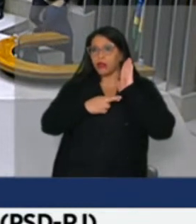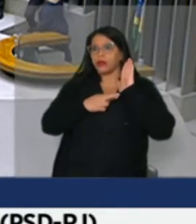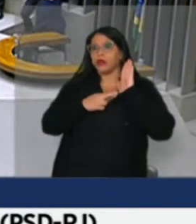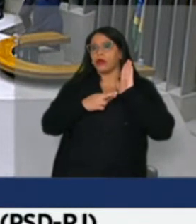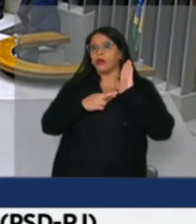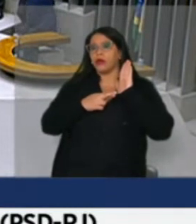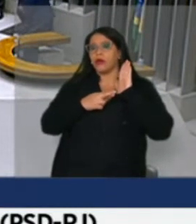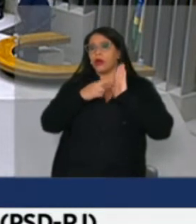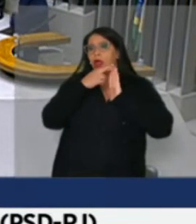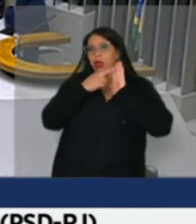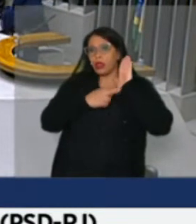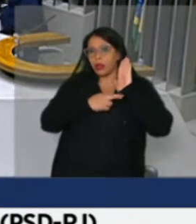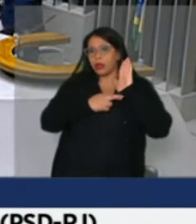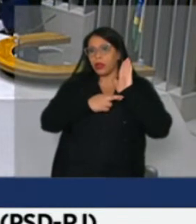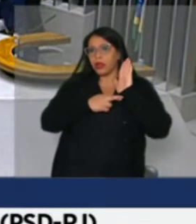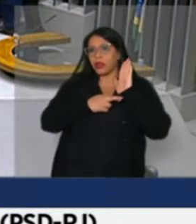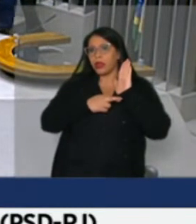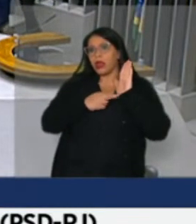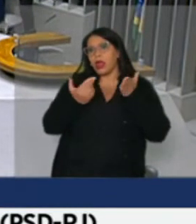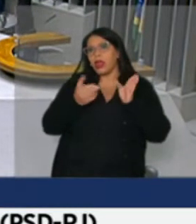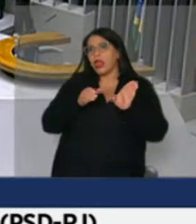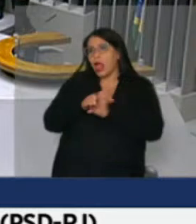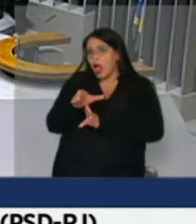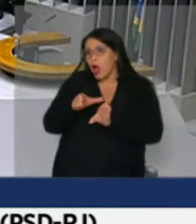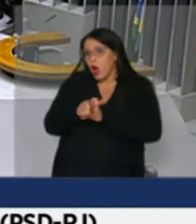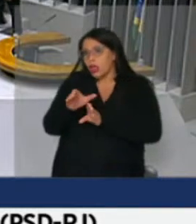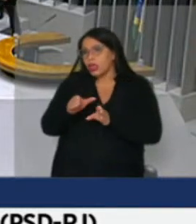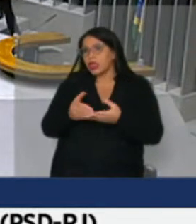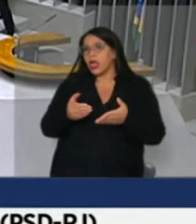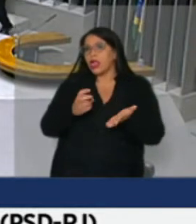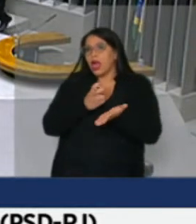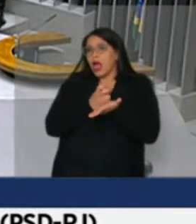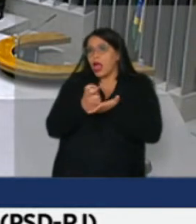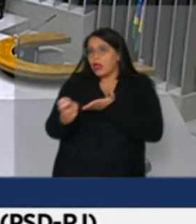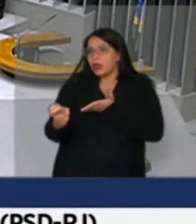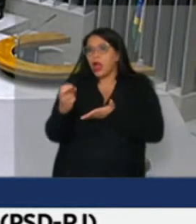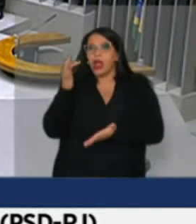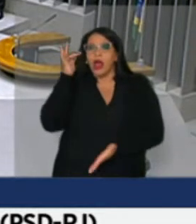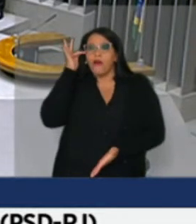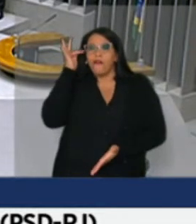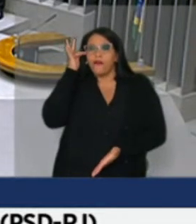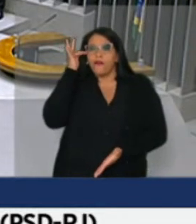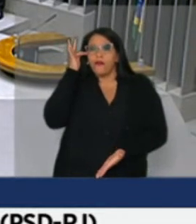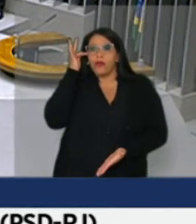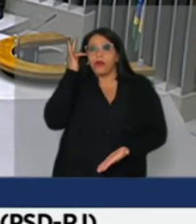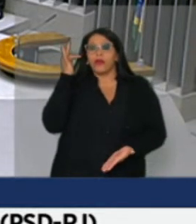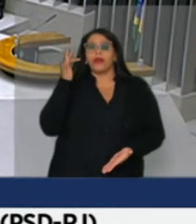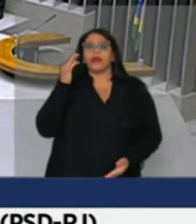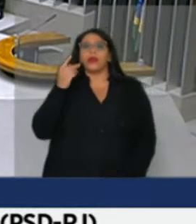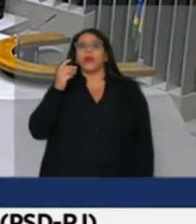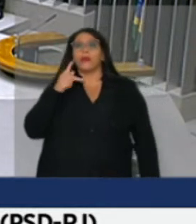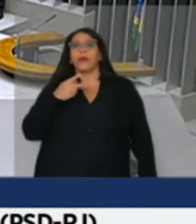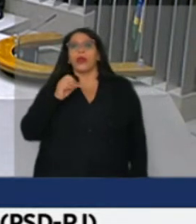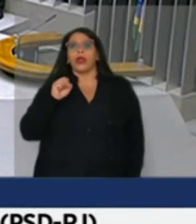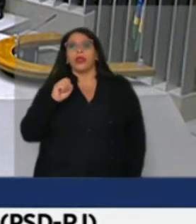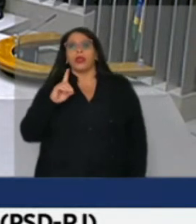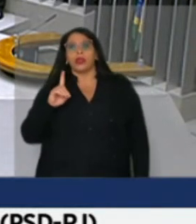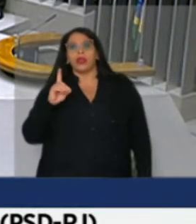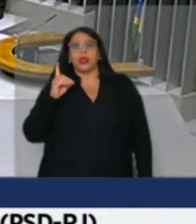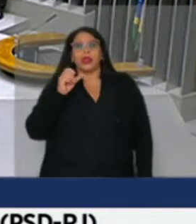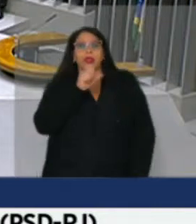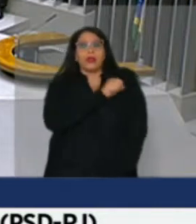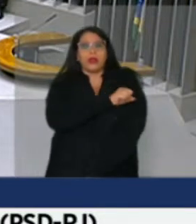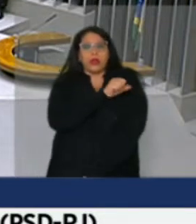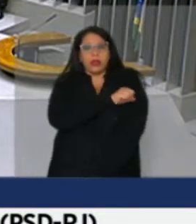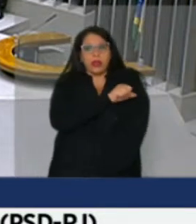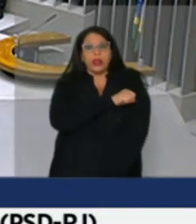que recomenda a cassação, a perda de mandato da deputada Flor de Lis, do PSD do Rio de Janeiro, e também o presidente da